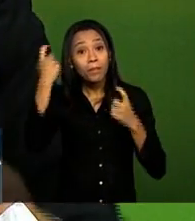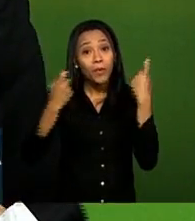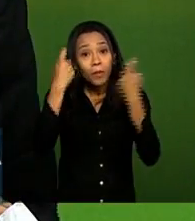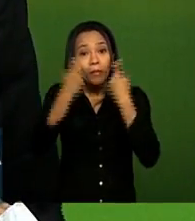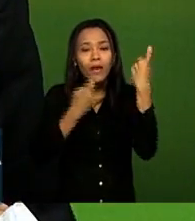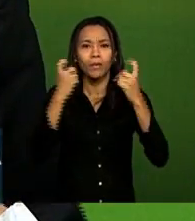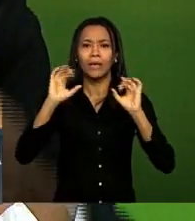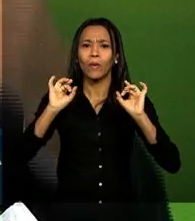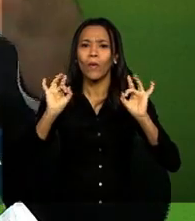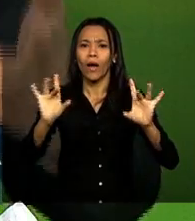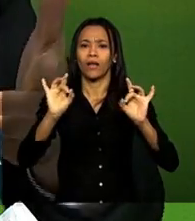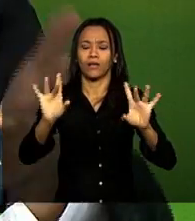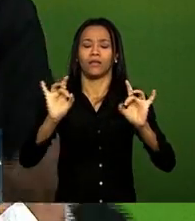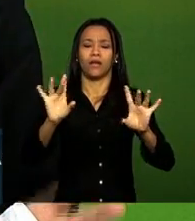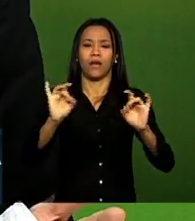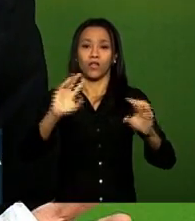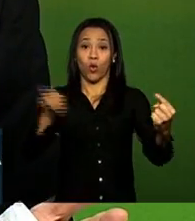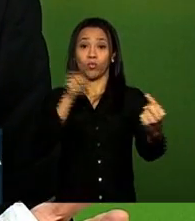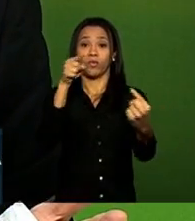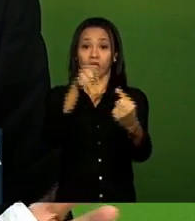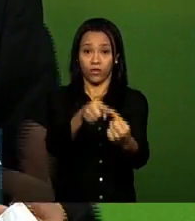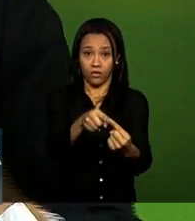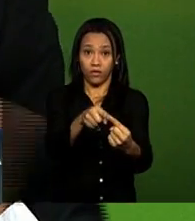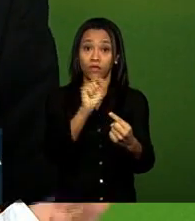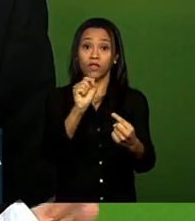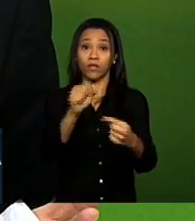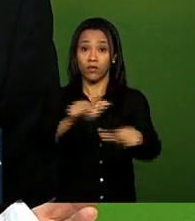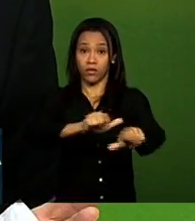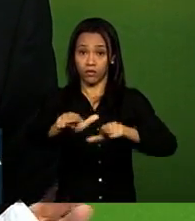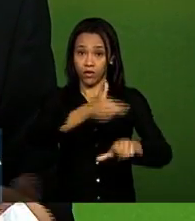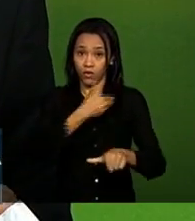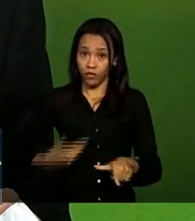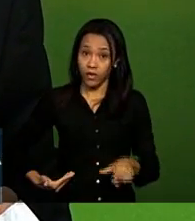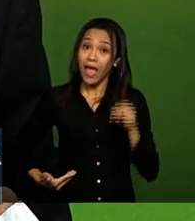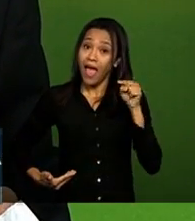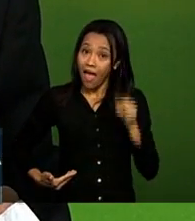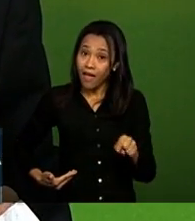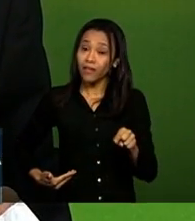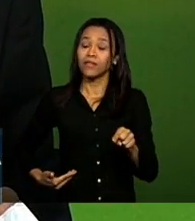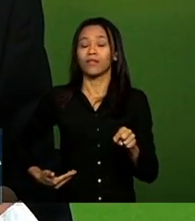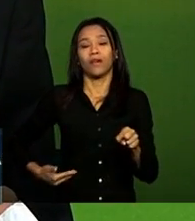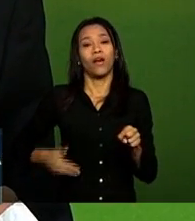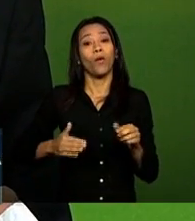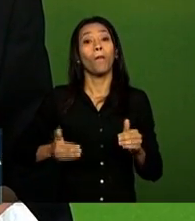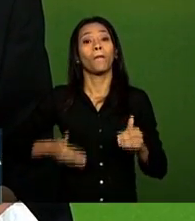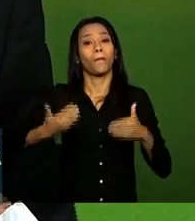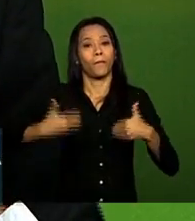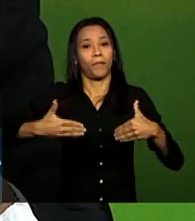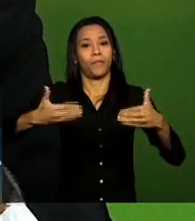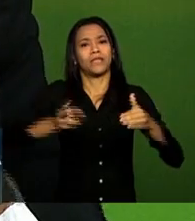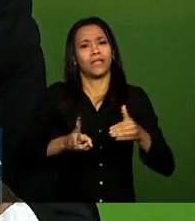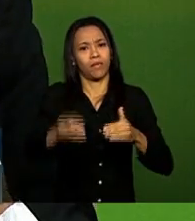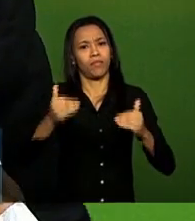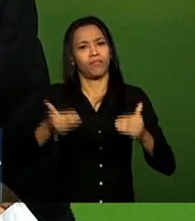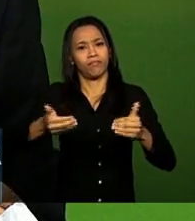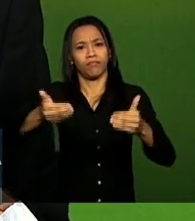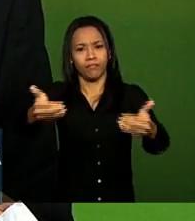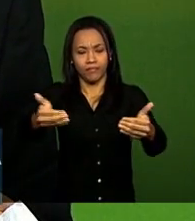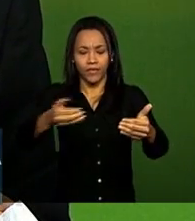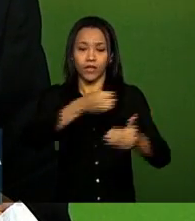propósitos dos objetivos das ações de governo Esse é um processo permanente o governo tem ministros Aras